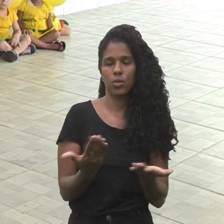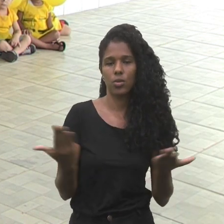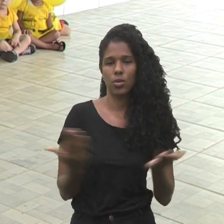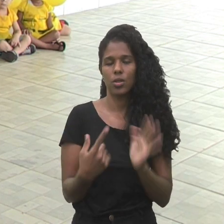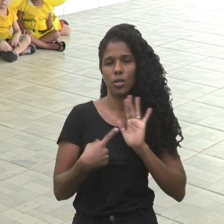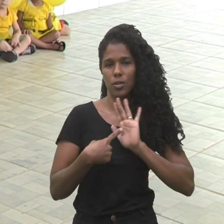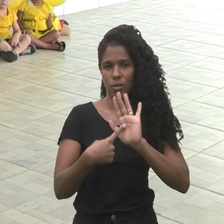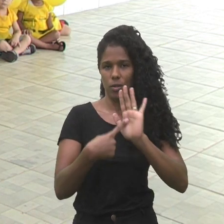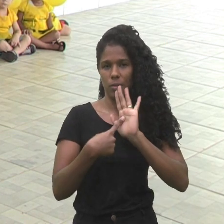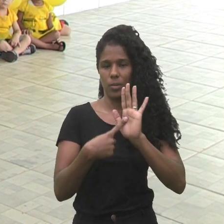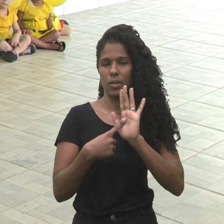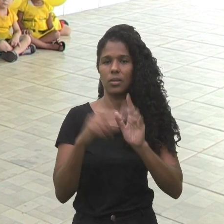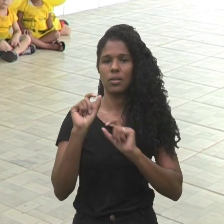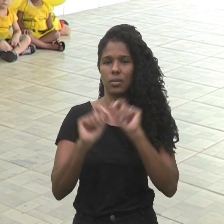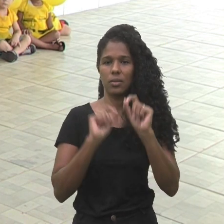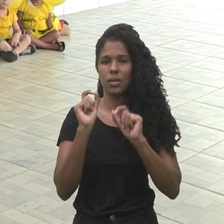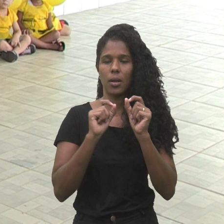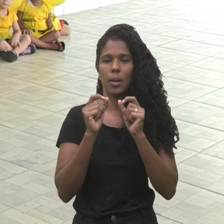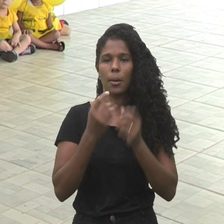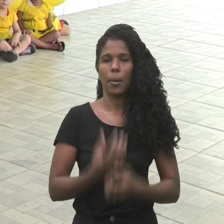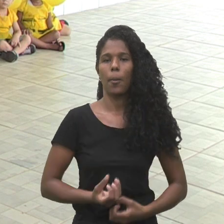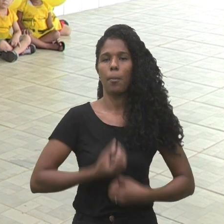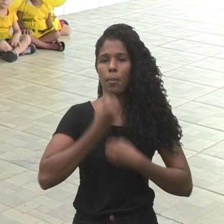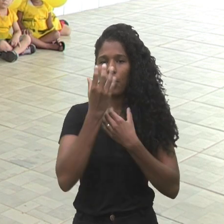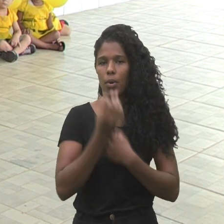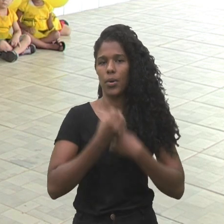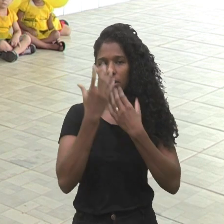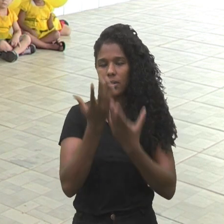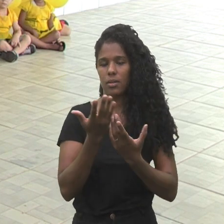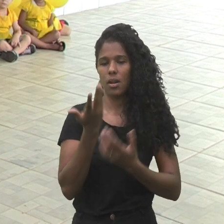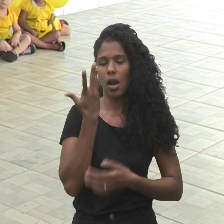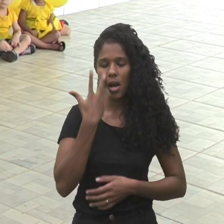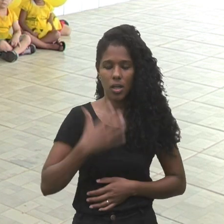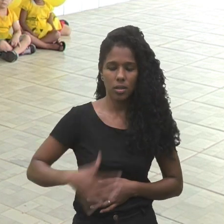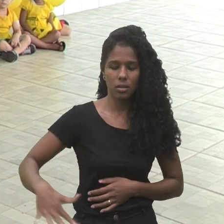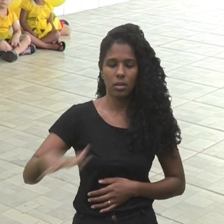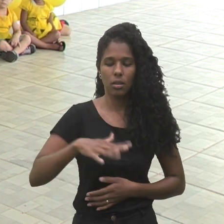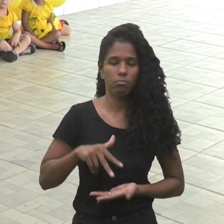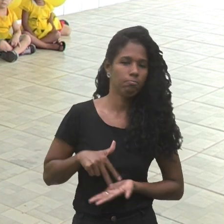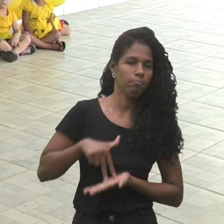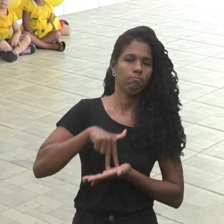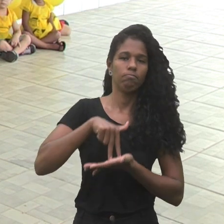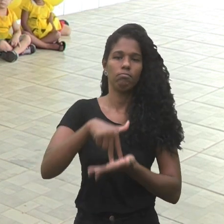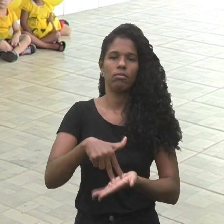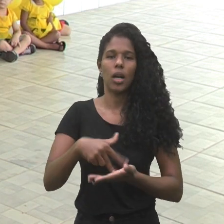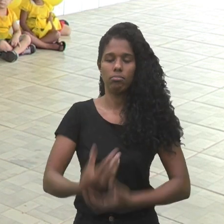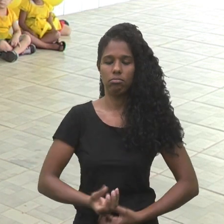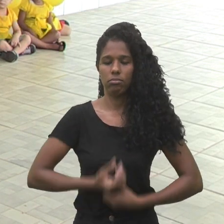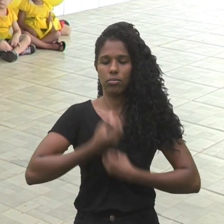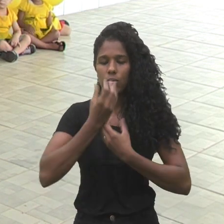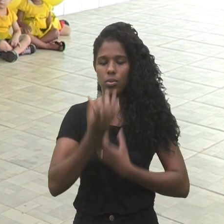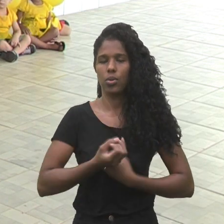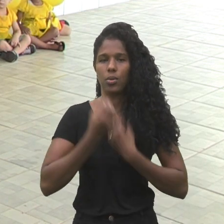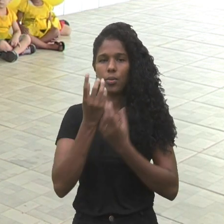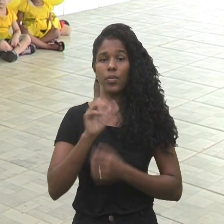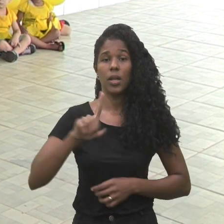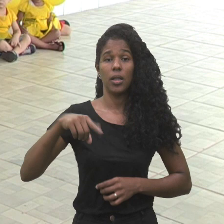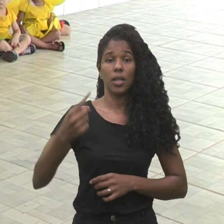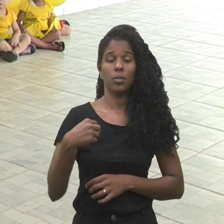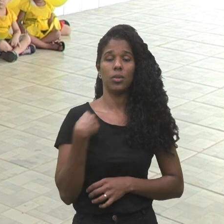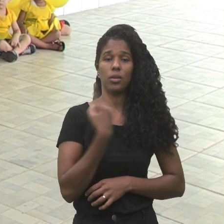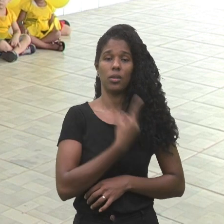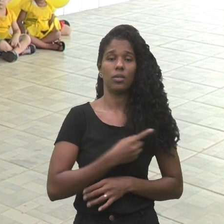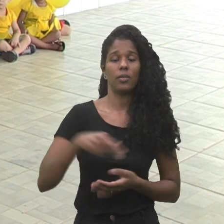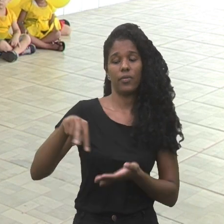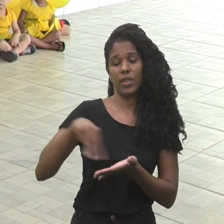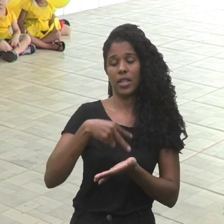uma poesia, as crianças vão declamar uma poesia, a poesia da Foca. E depois nós vamos dançar a